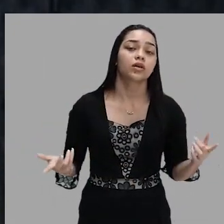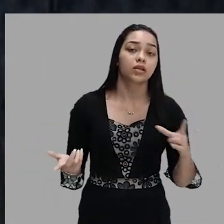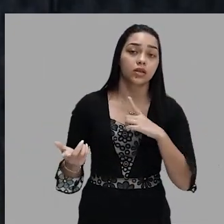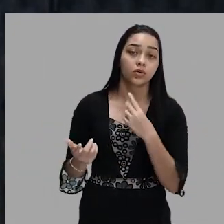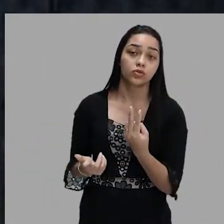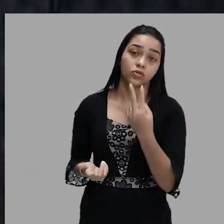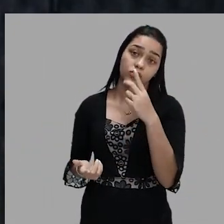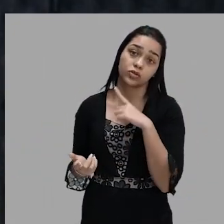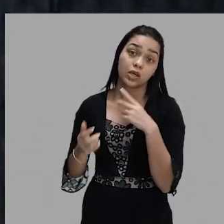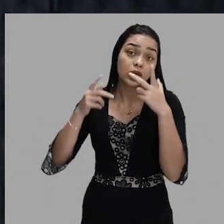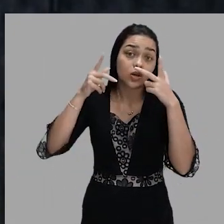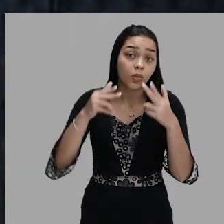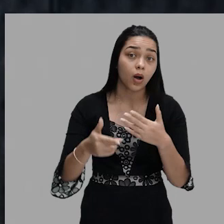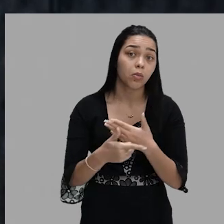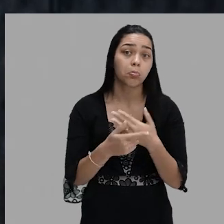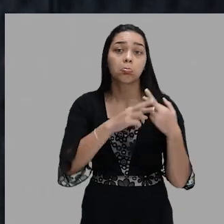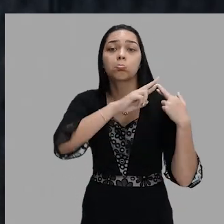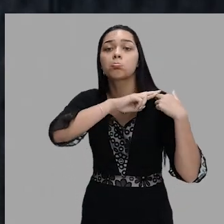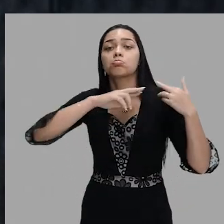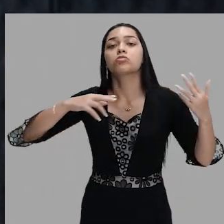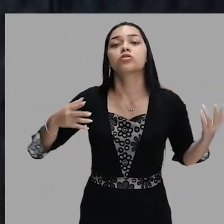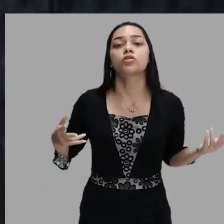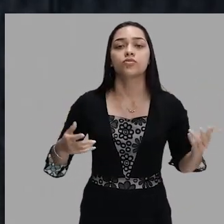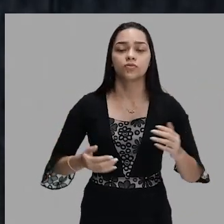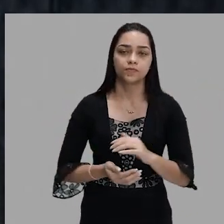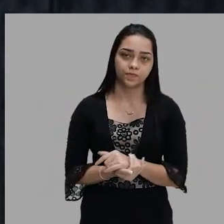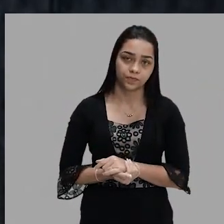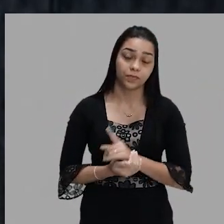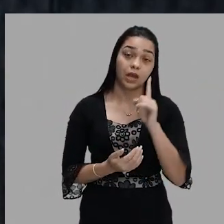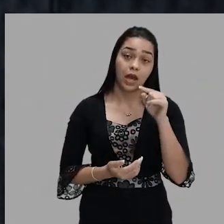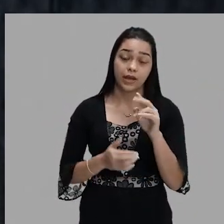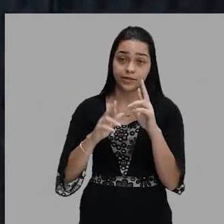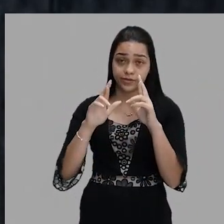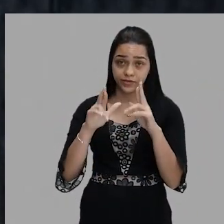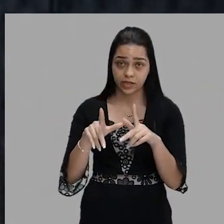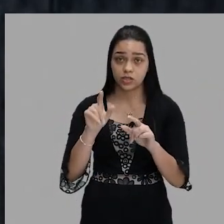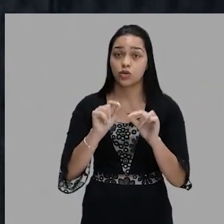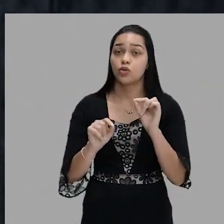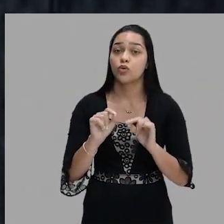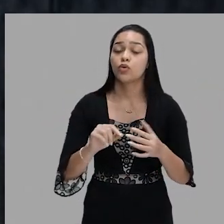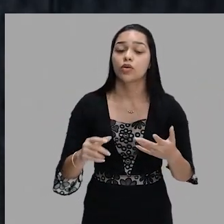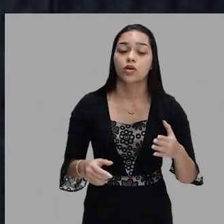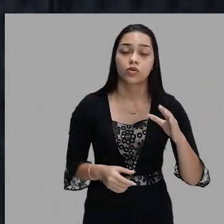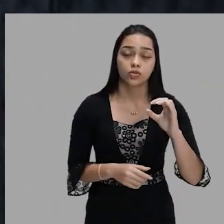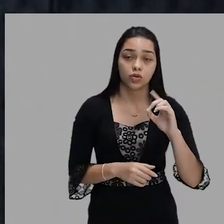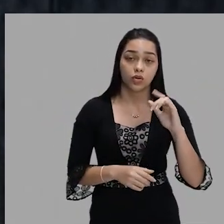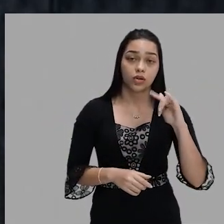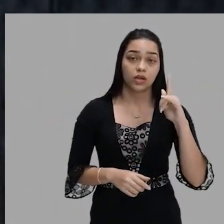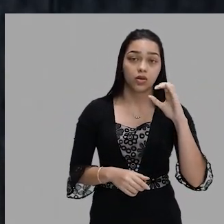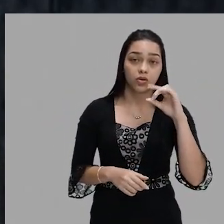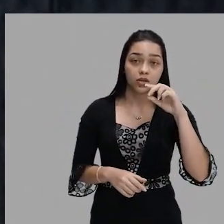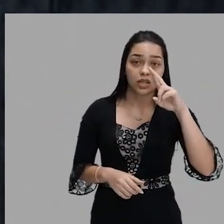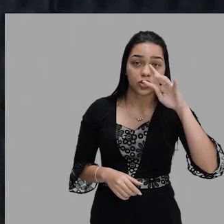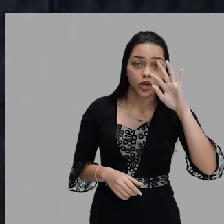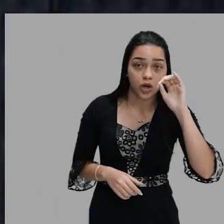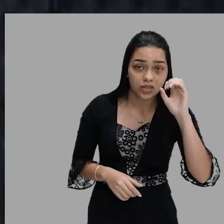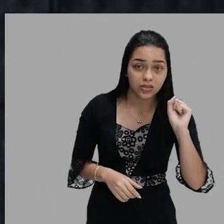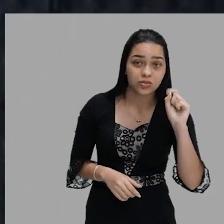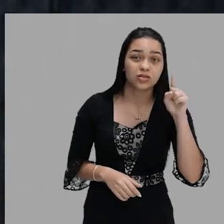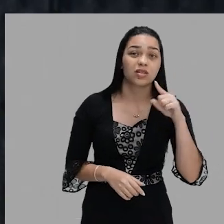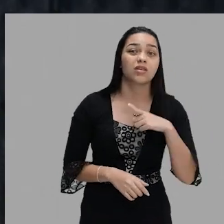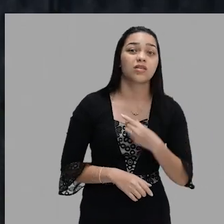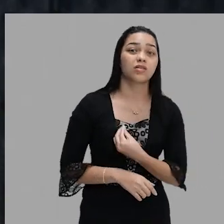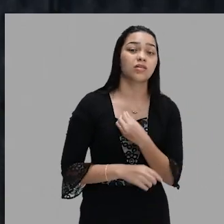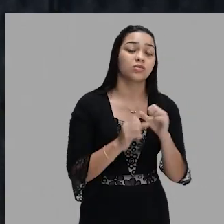os dois produzem a bainha de mielina, a diferença é que os oligodendrócitos estão presentes